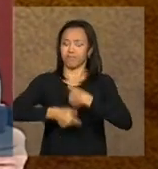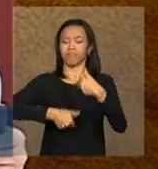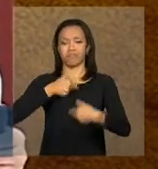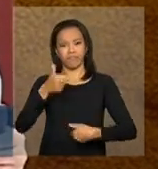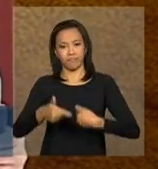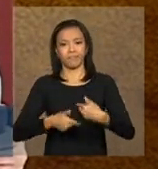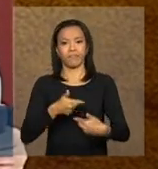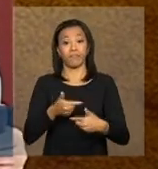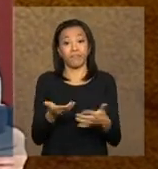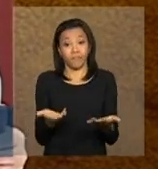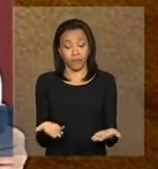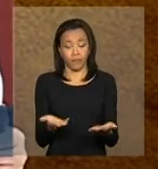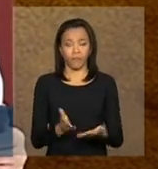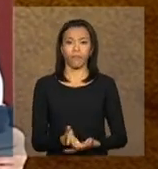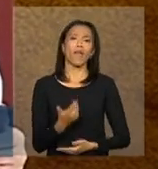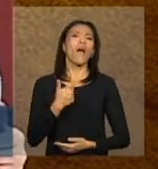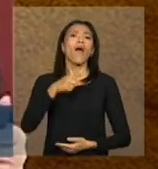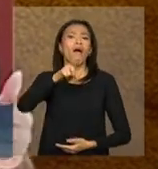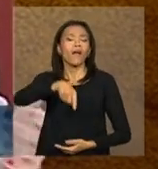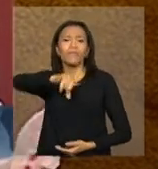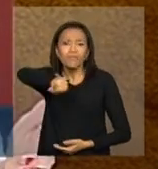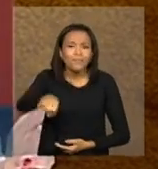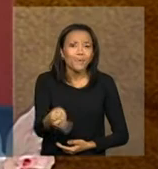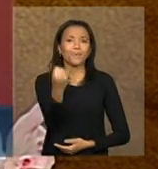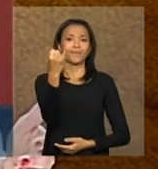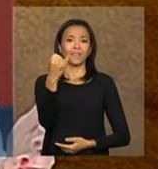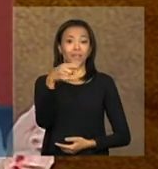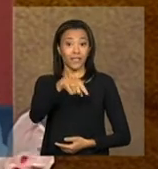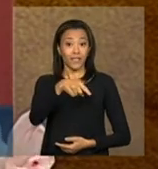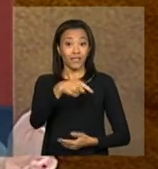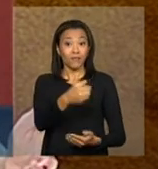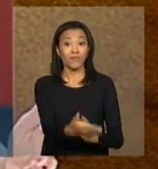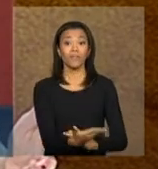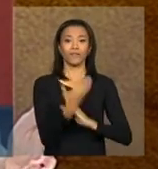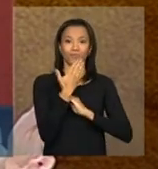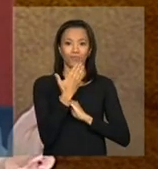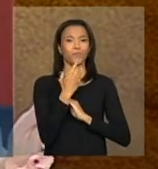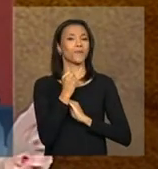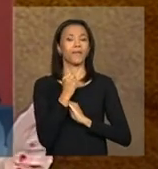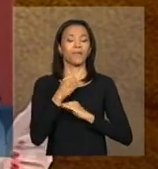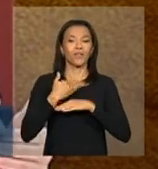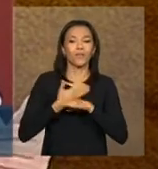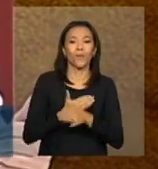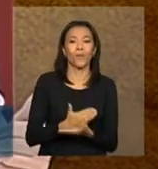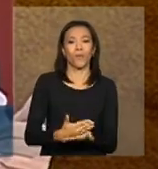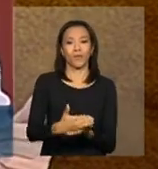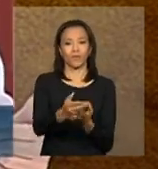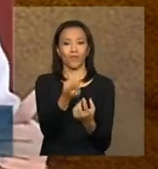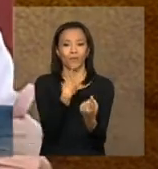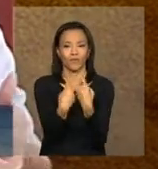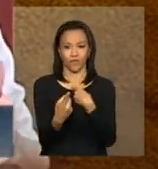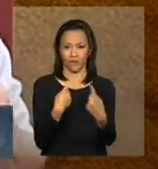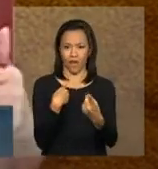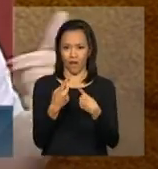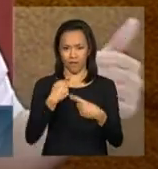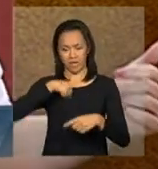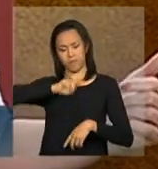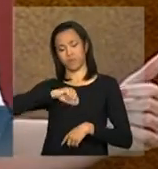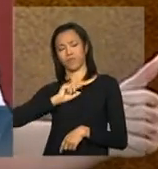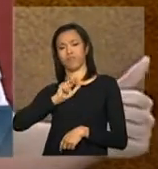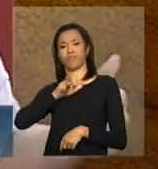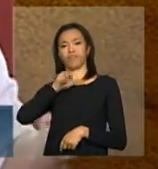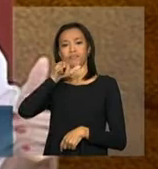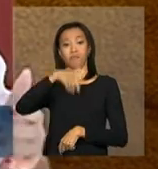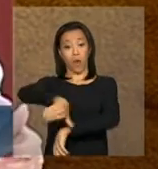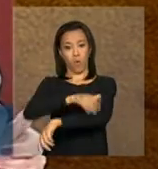fazendo. Então, é uma oportunidade, é um canal que foi aberto, então, para a gente dialogar. O que, que eu fiz? Eu saí dali, atravessei a rua,